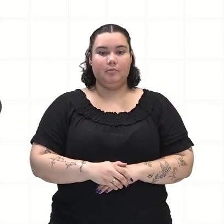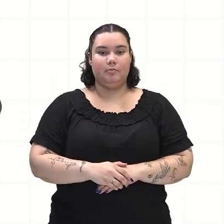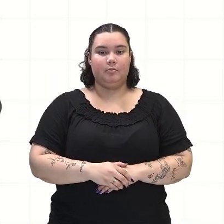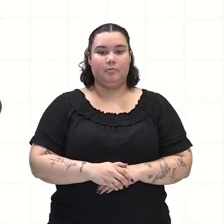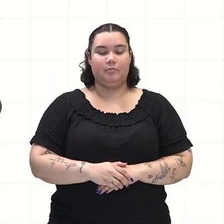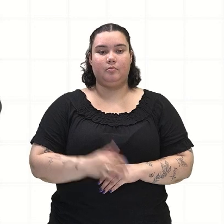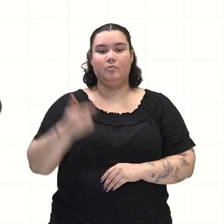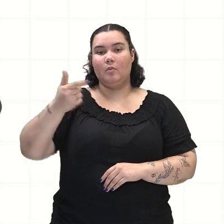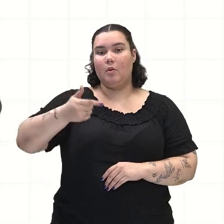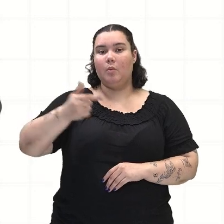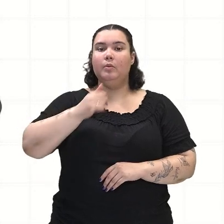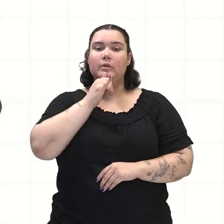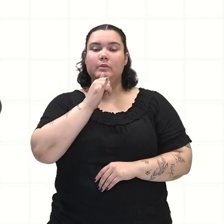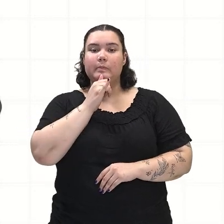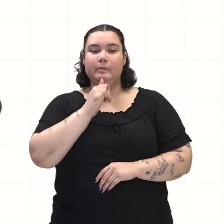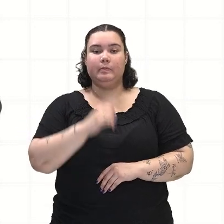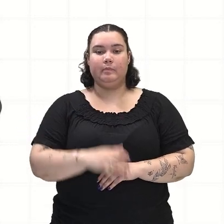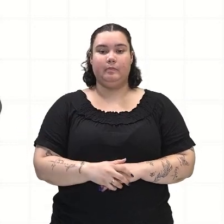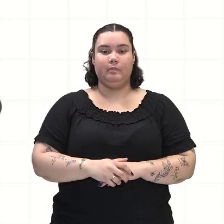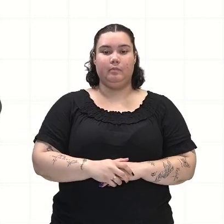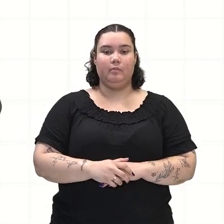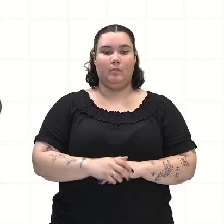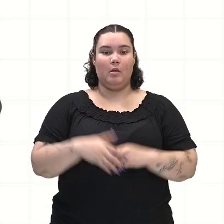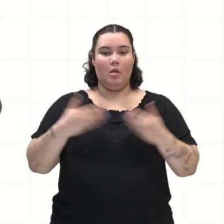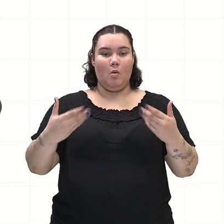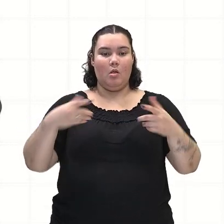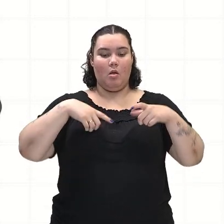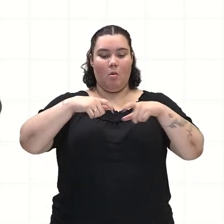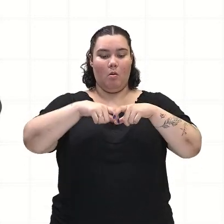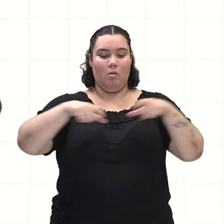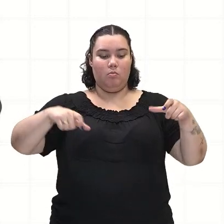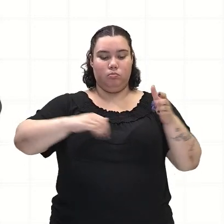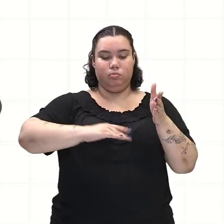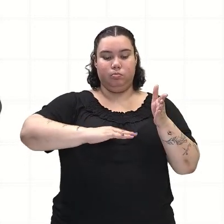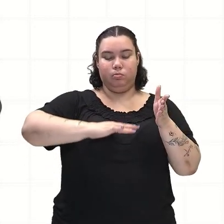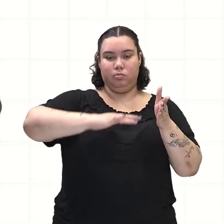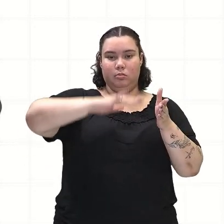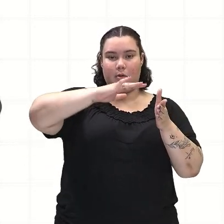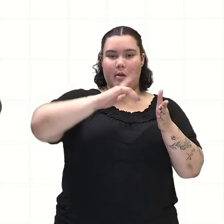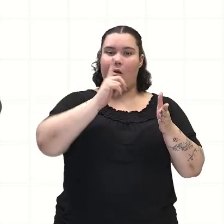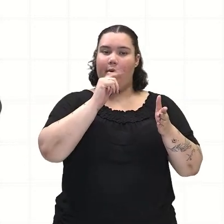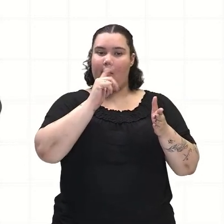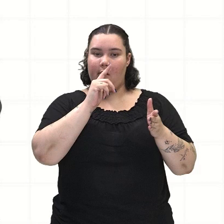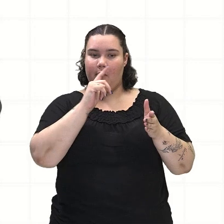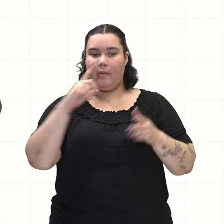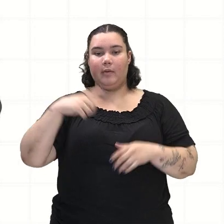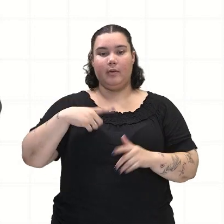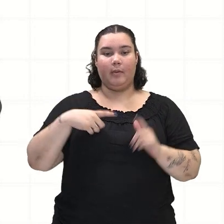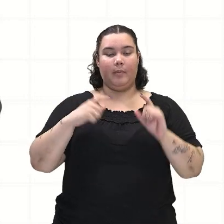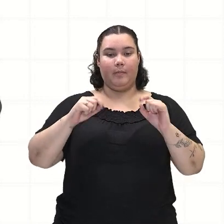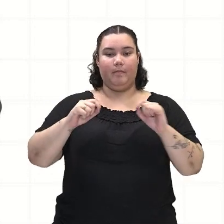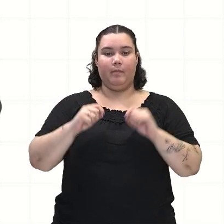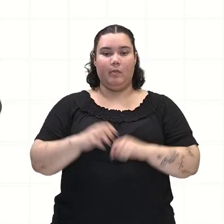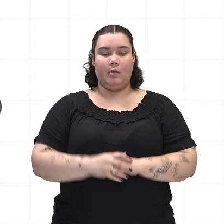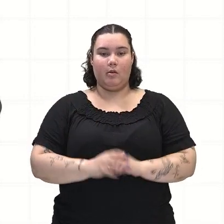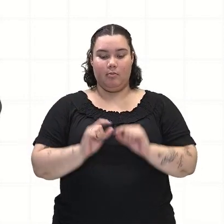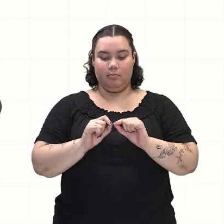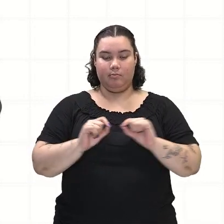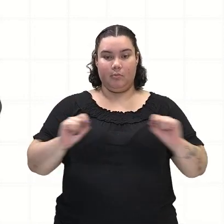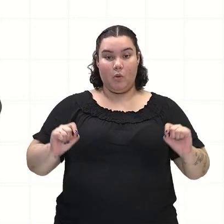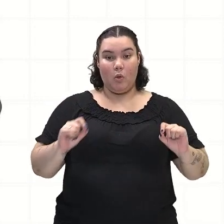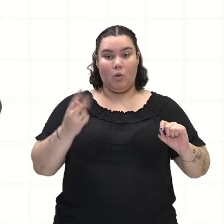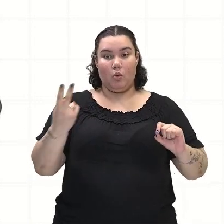Segundo exemplo, um aquário retangular tem dimensões 2 metros de